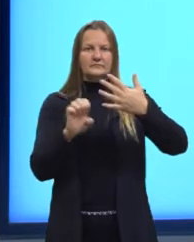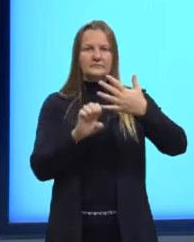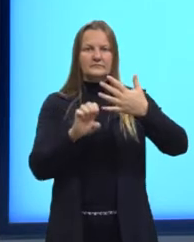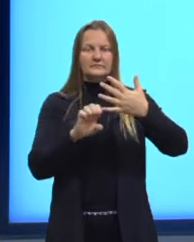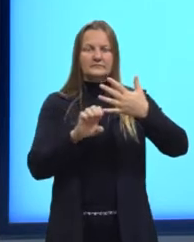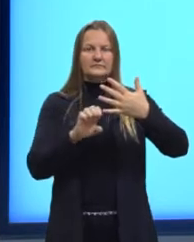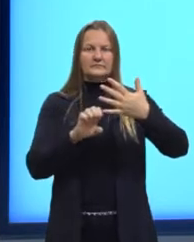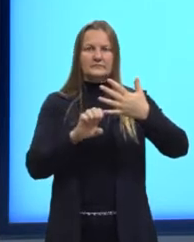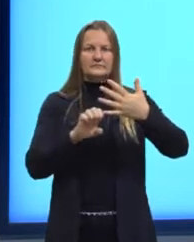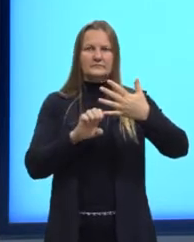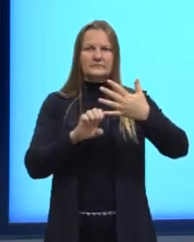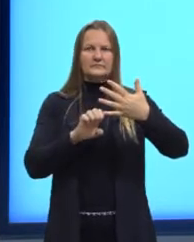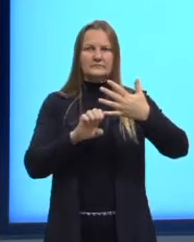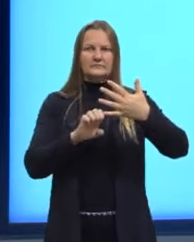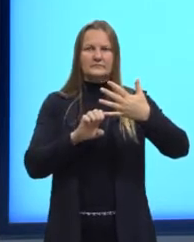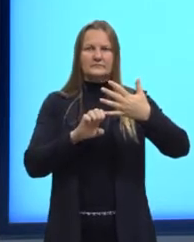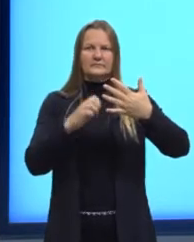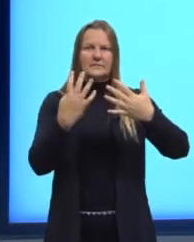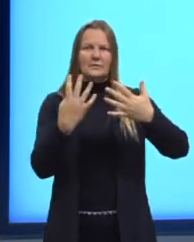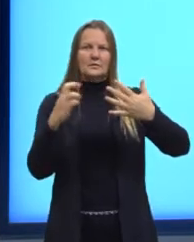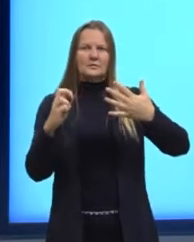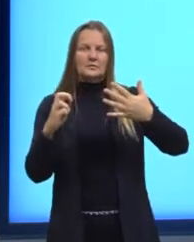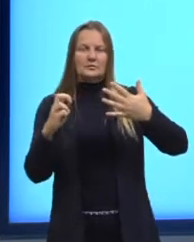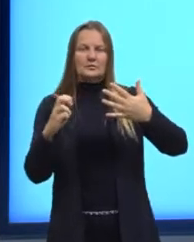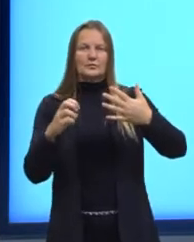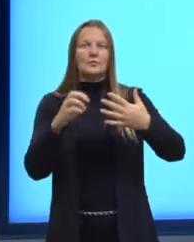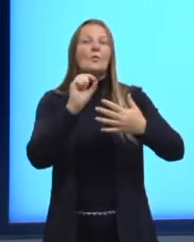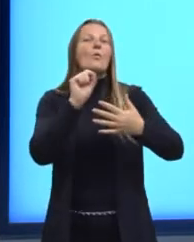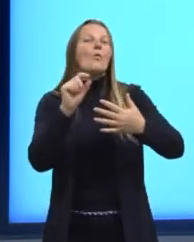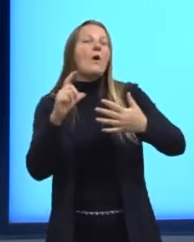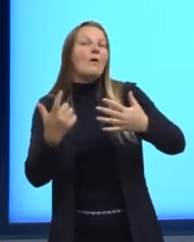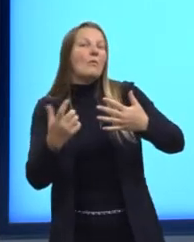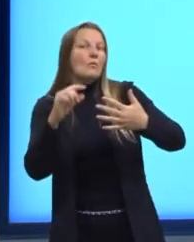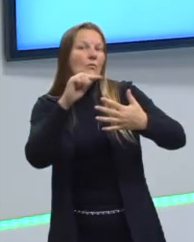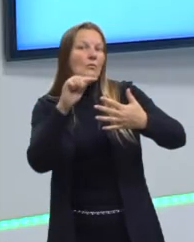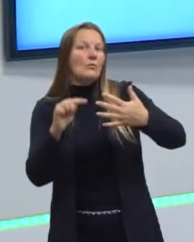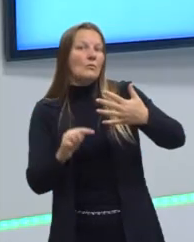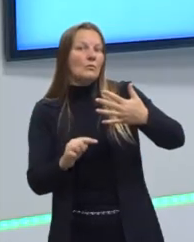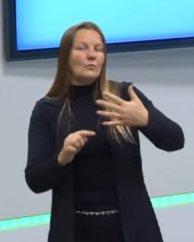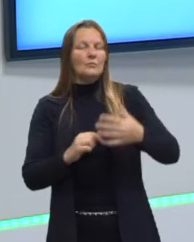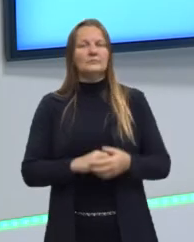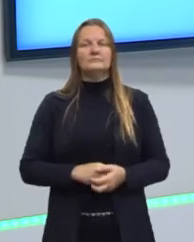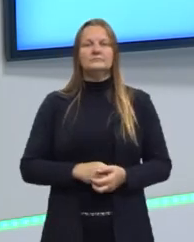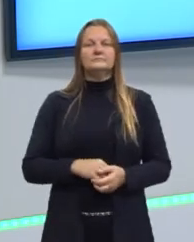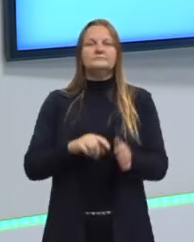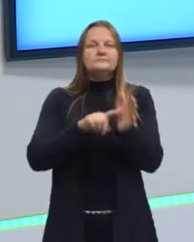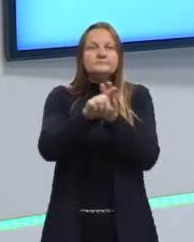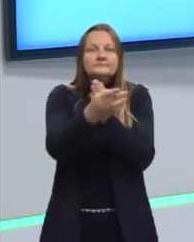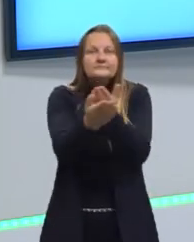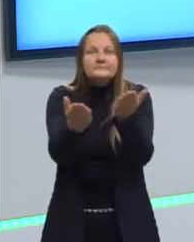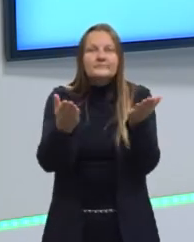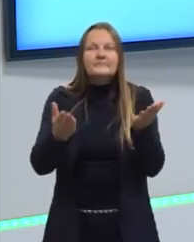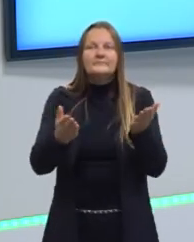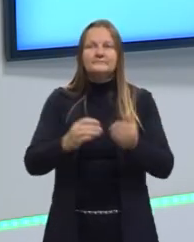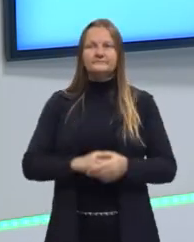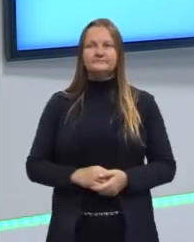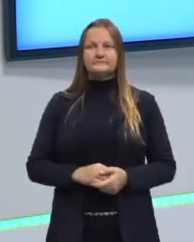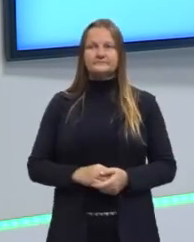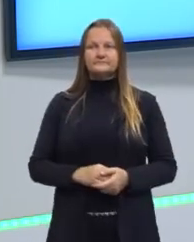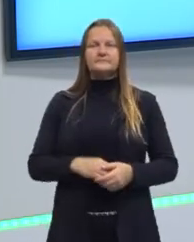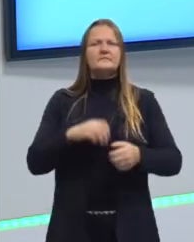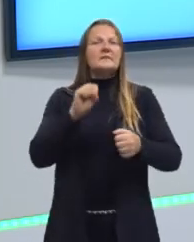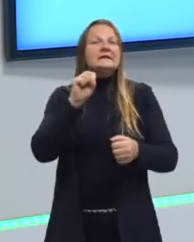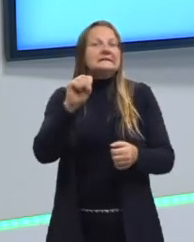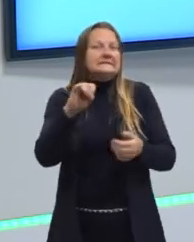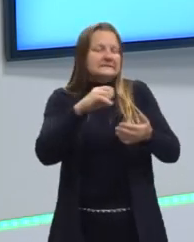alternativa e parcela 45 Então essa e a nossa questão né quando a gente lê